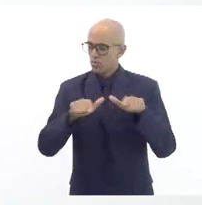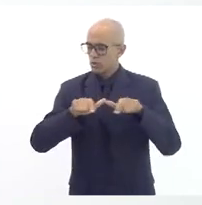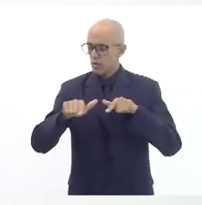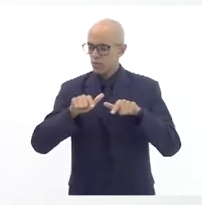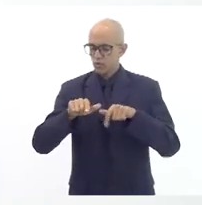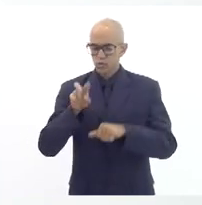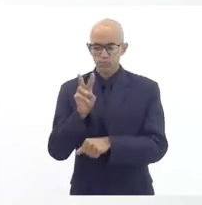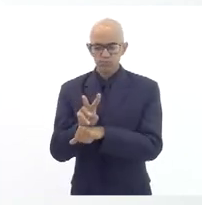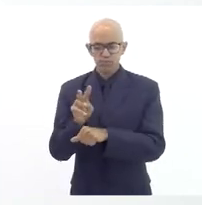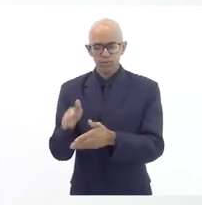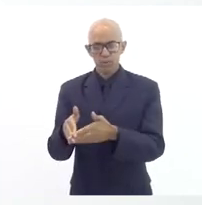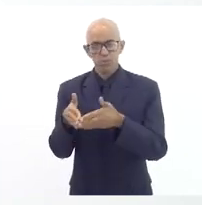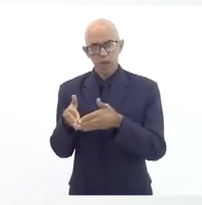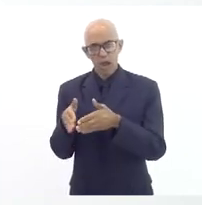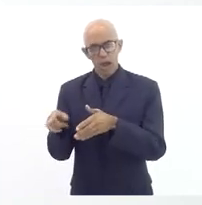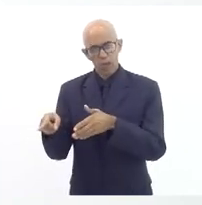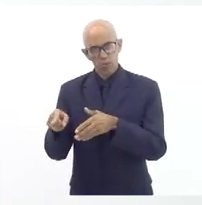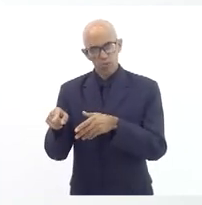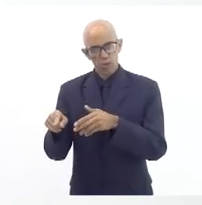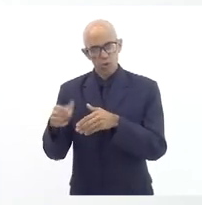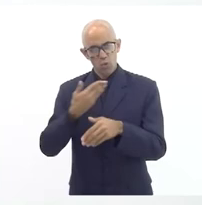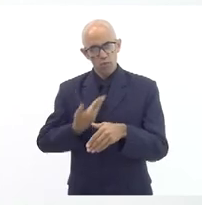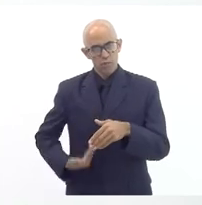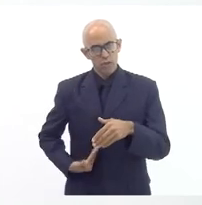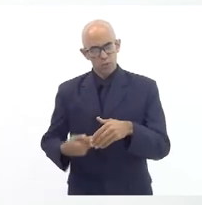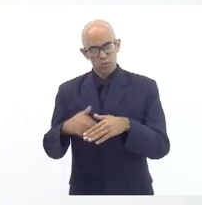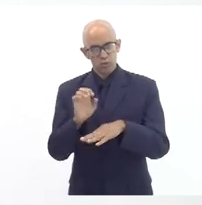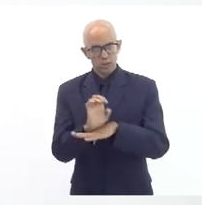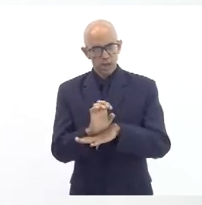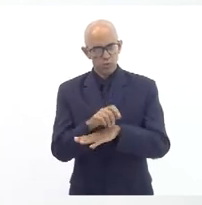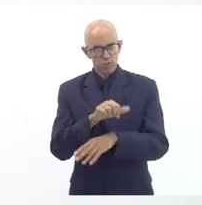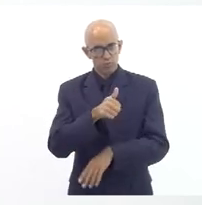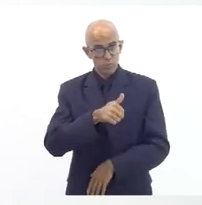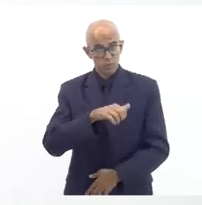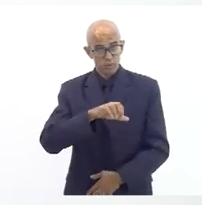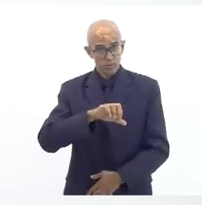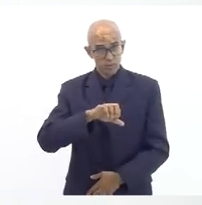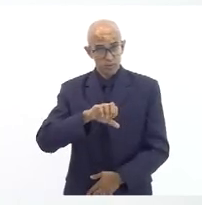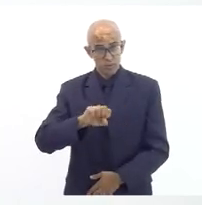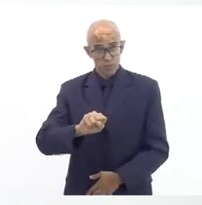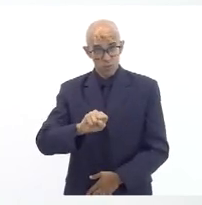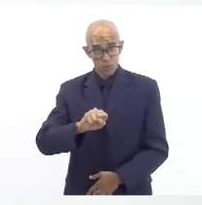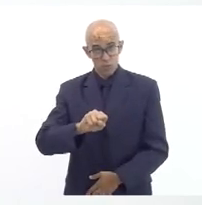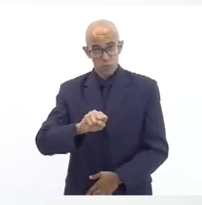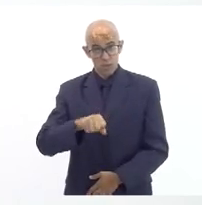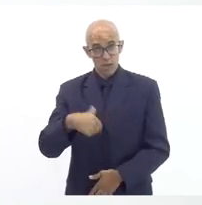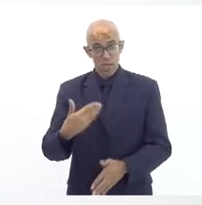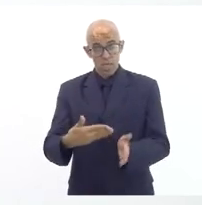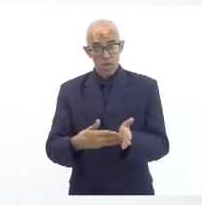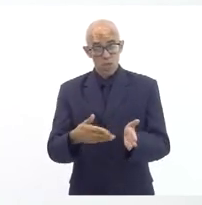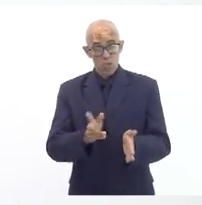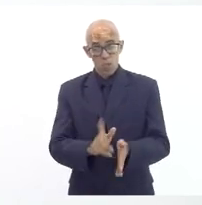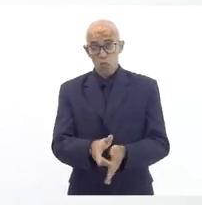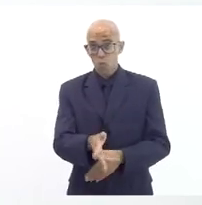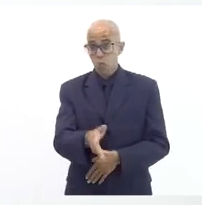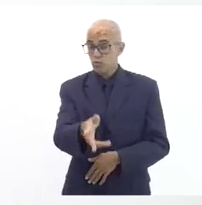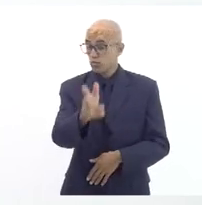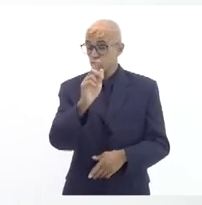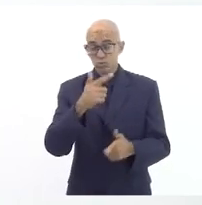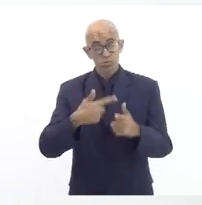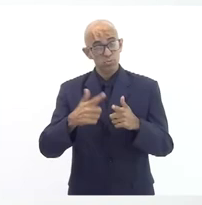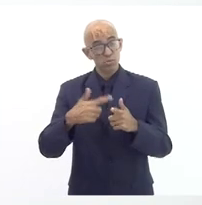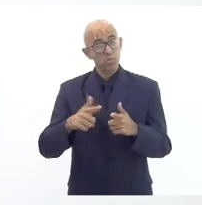Supervia, desde 1998, nós continuemos enxergando os mesmos